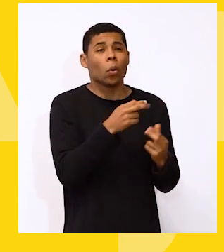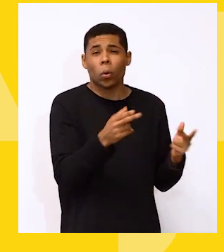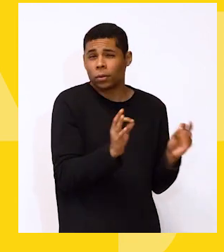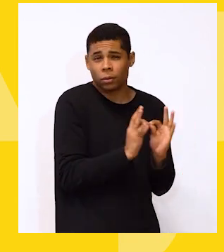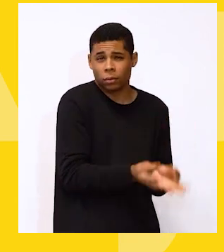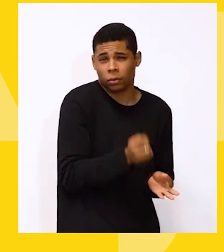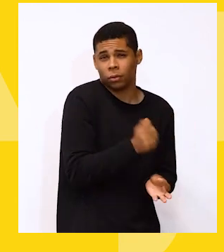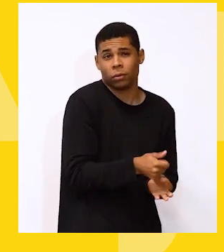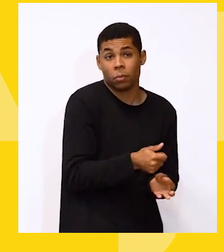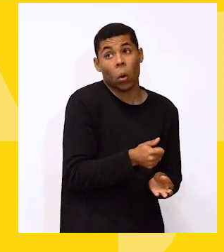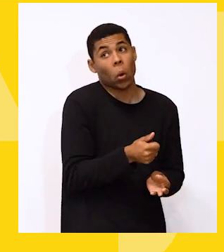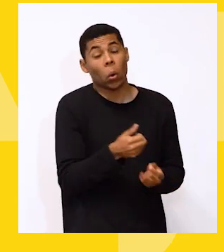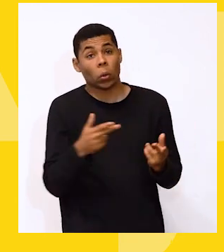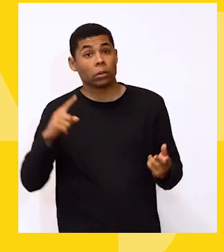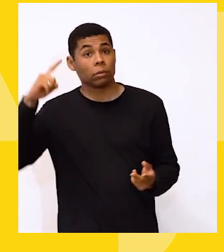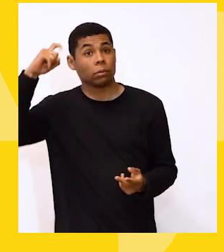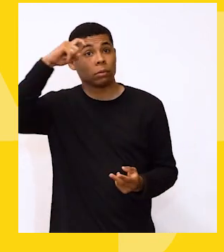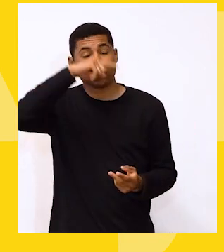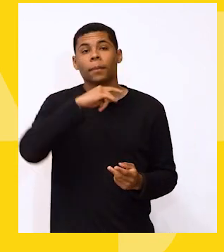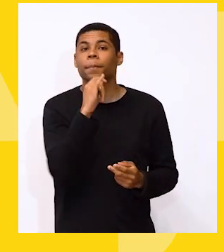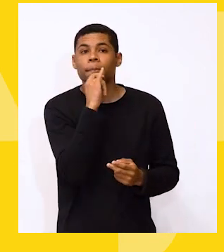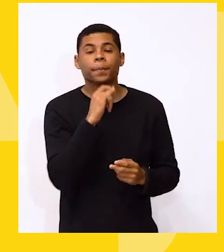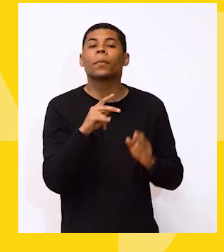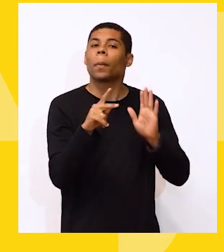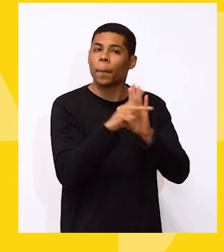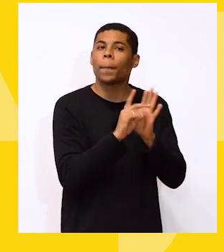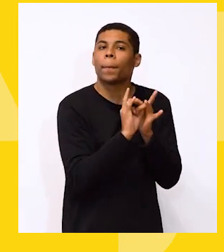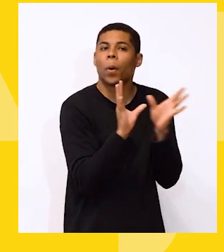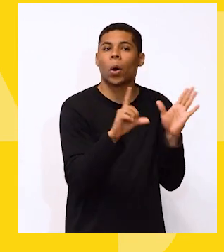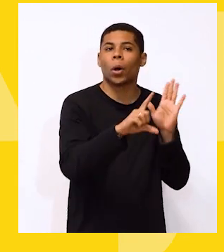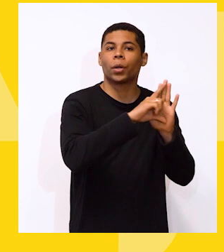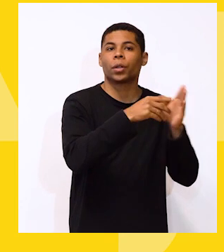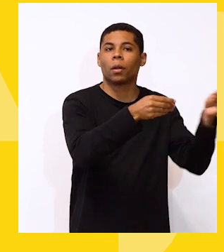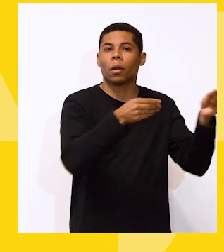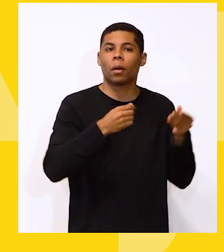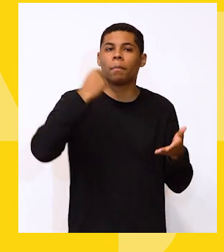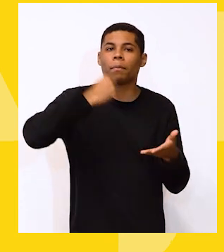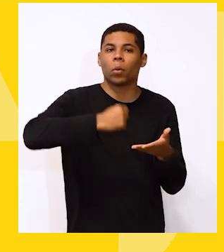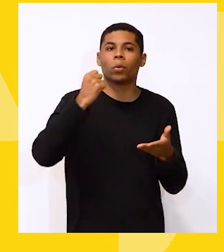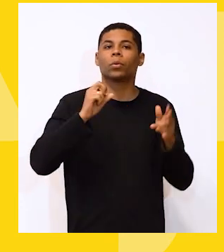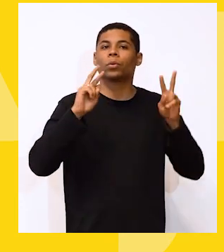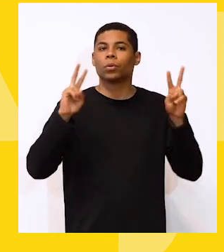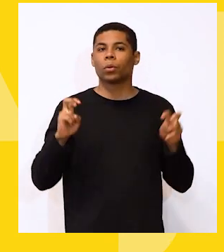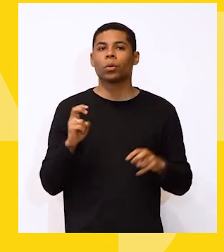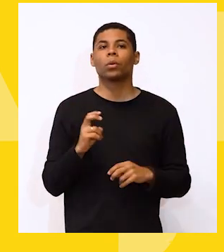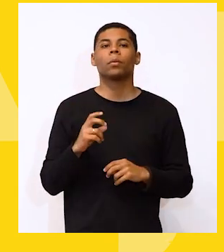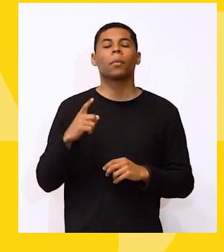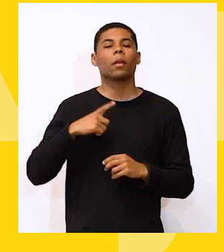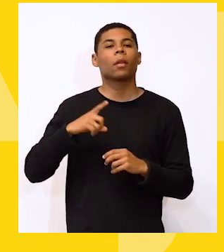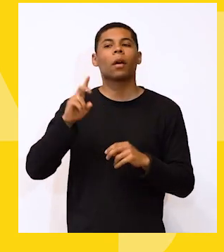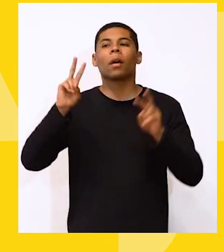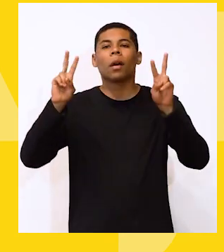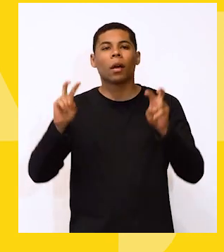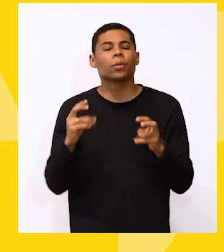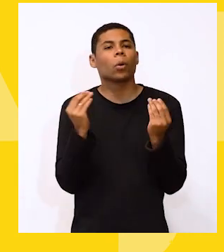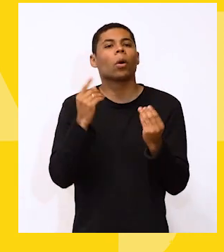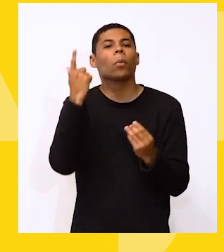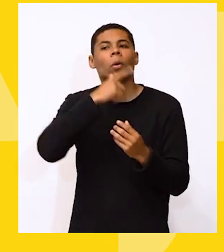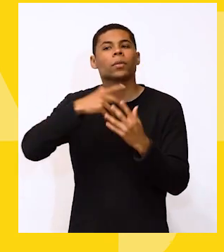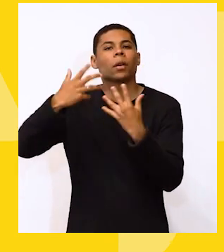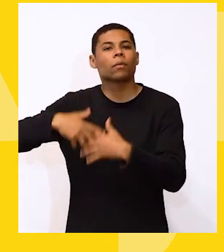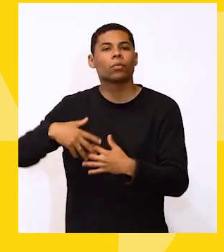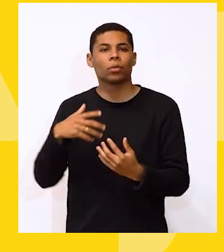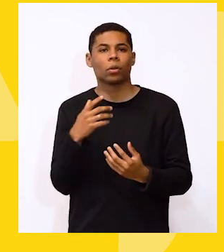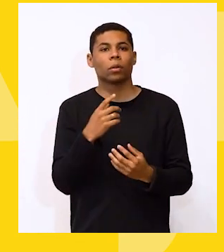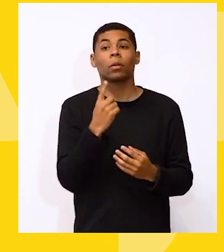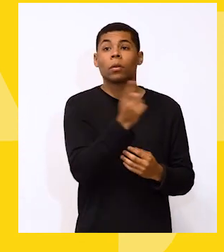simples possíveis as mais complexas por exemplo legalização de uso de herbicidas por exemplo nós estamos conversando sobre isso lá dentro dos eixos né como que isso funciona como que isso é